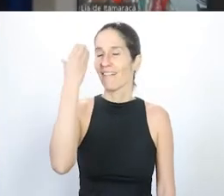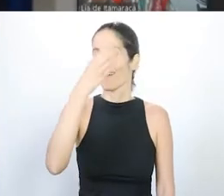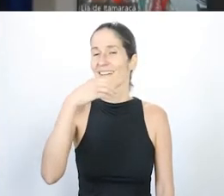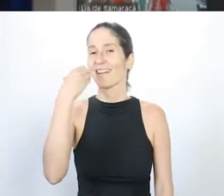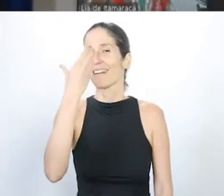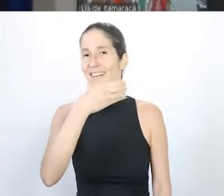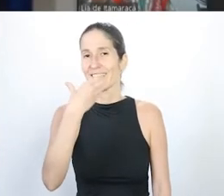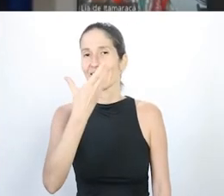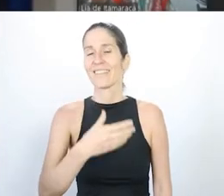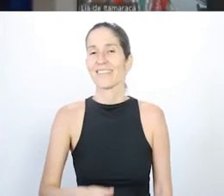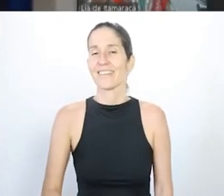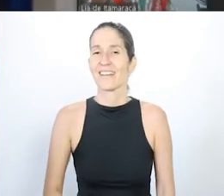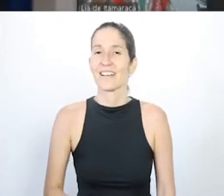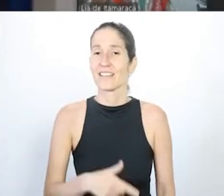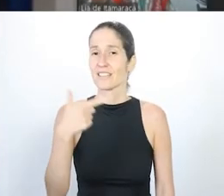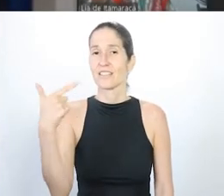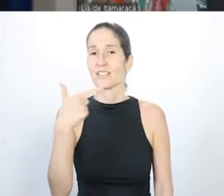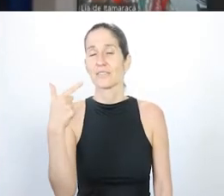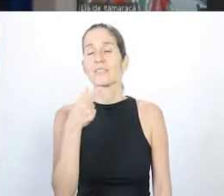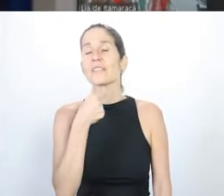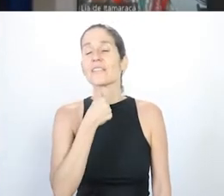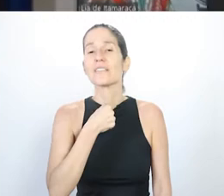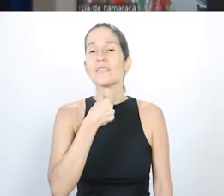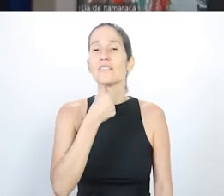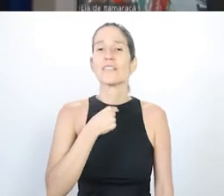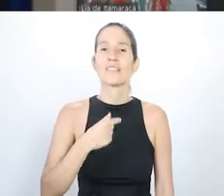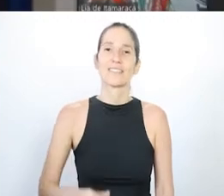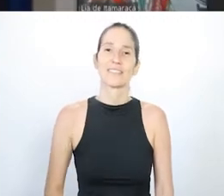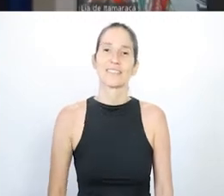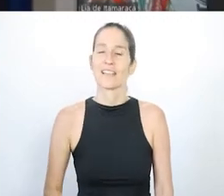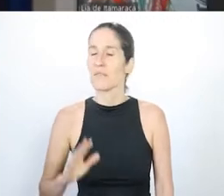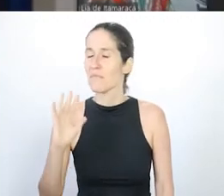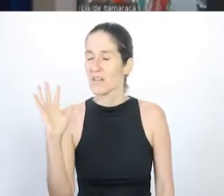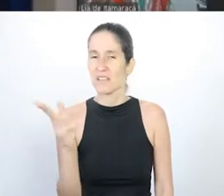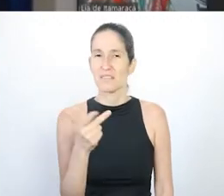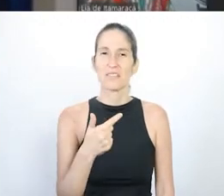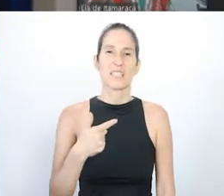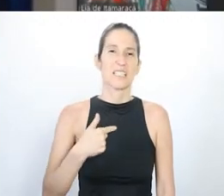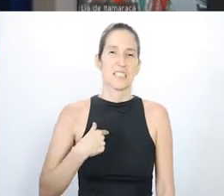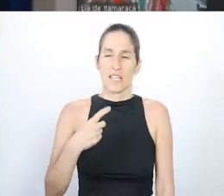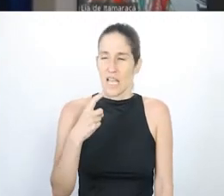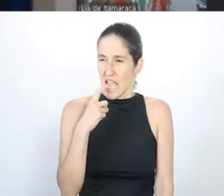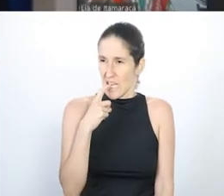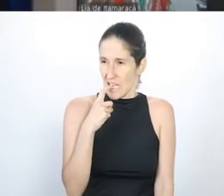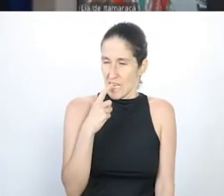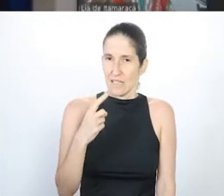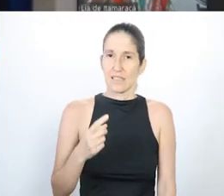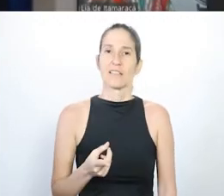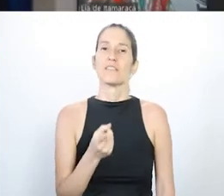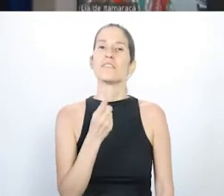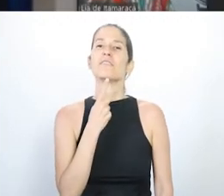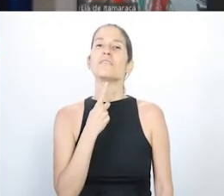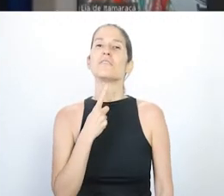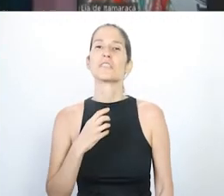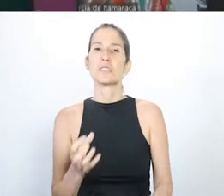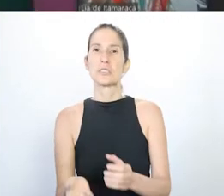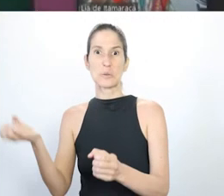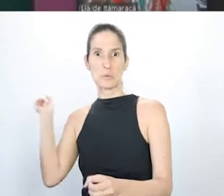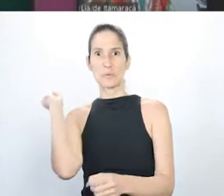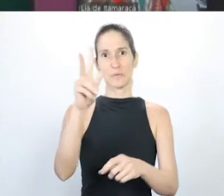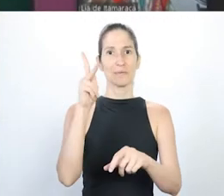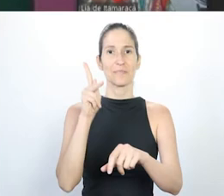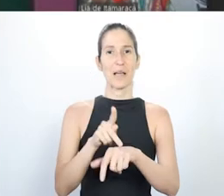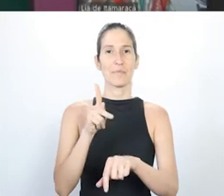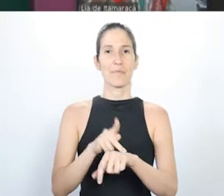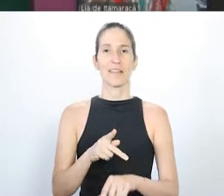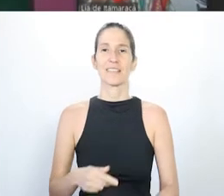voz. É uma coisa mágica. Eu morro de inveja. A minha vontade é sacudir um tijolo neles assim, porque eu tenho inveja de quem faz uma segunda. Que eles